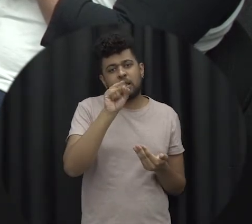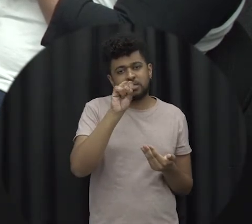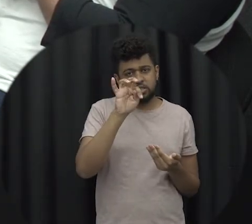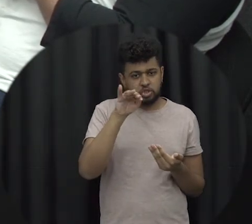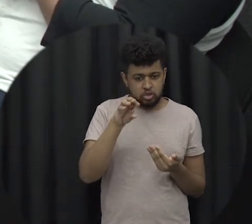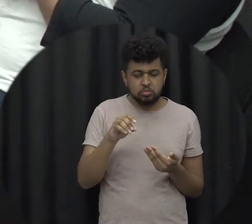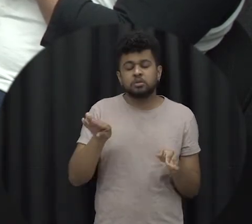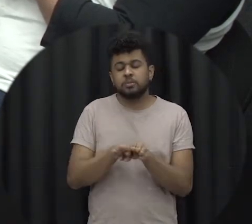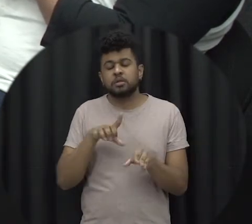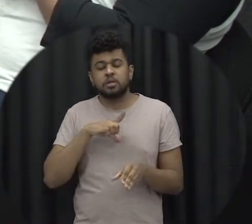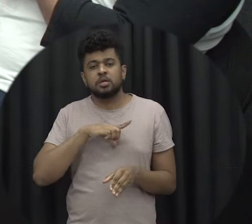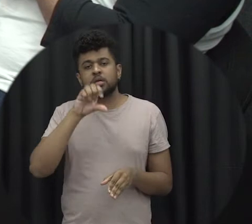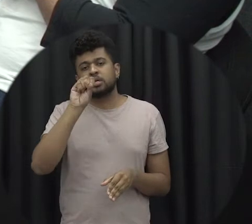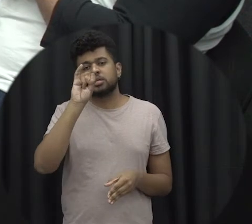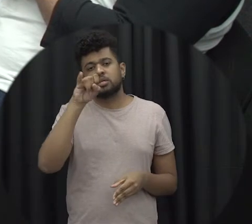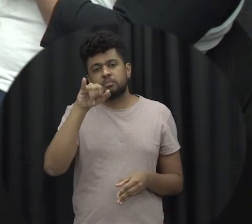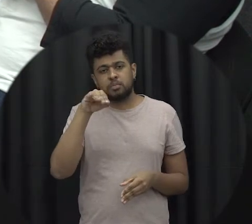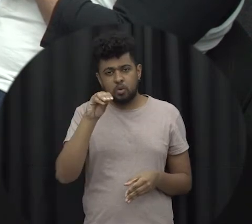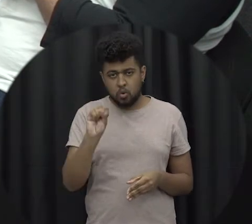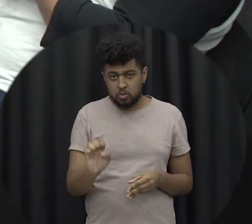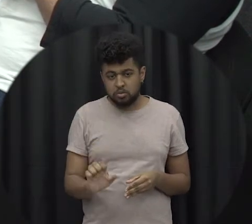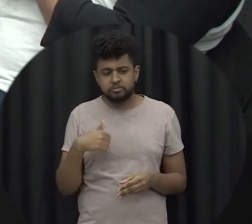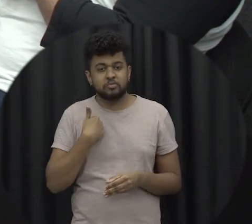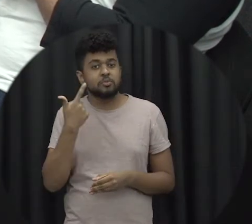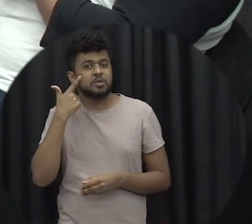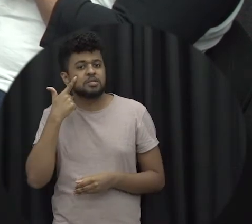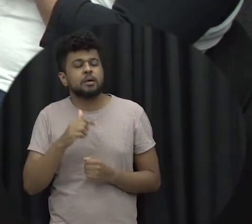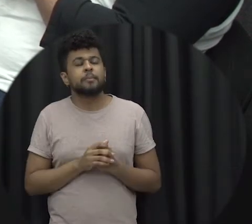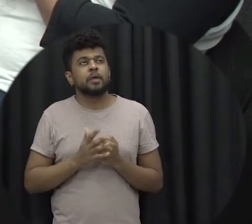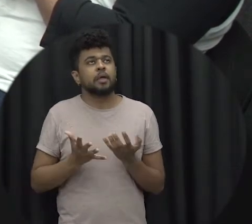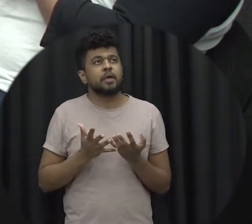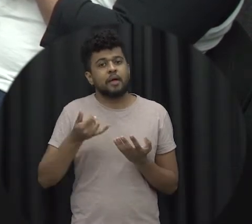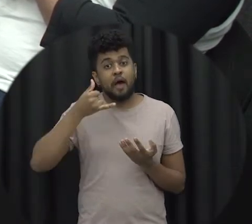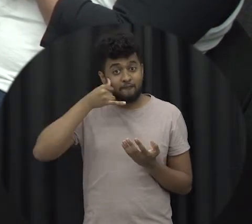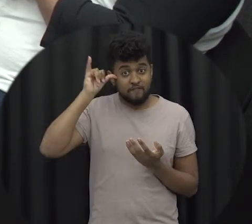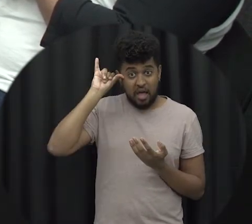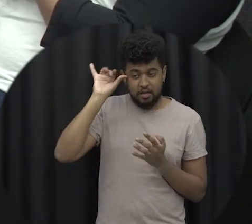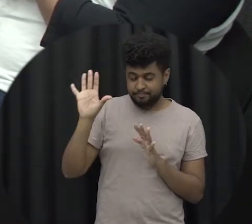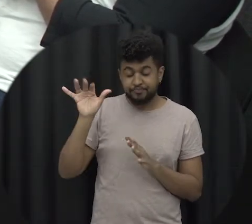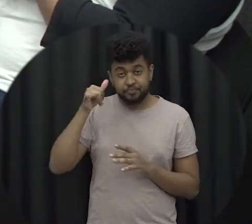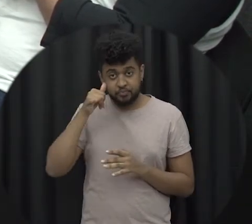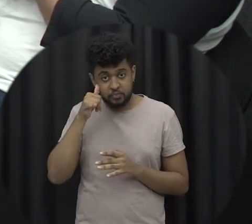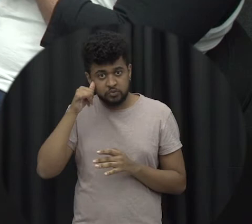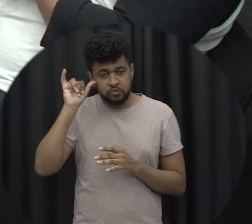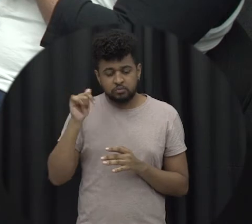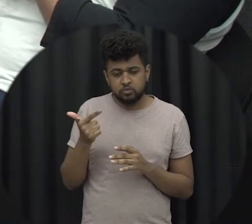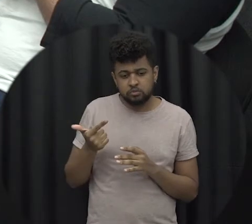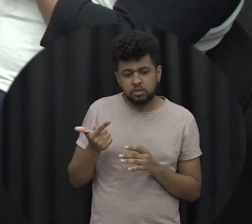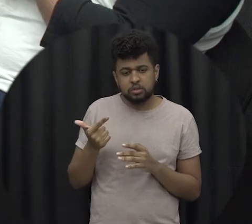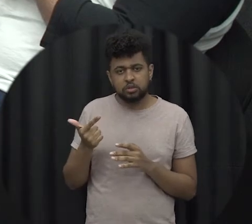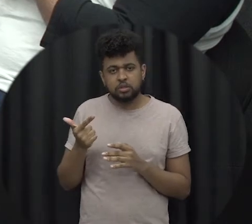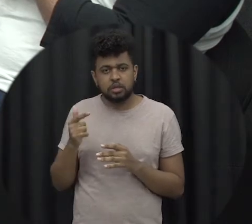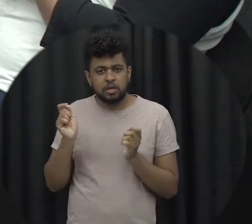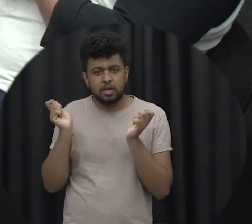simbiose. Então, se a gente pensar, assim, a vaca, né? A vaca, ela não tem, os ruminantes, eles não